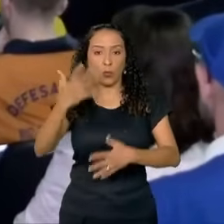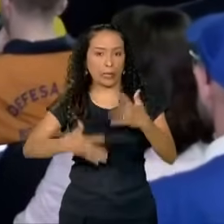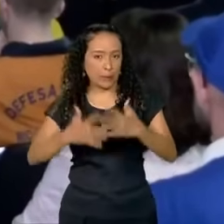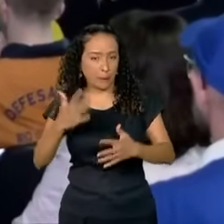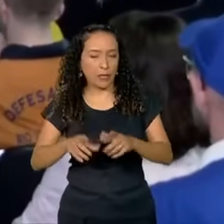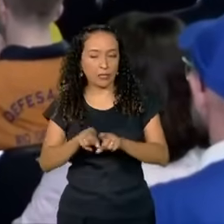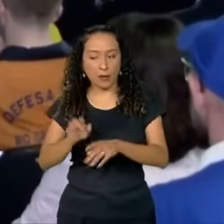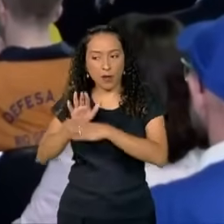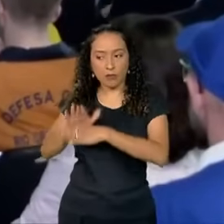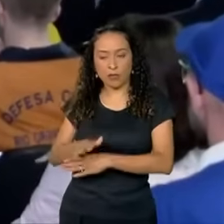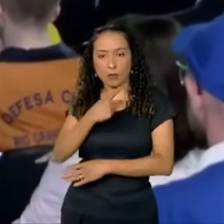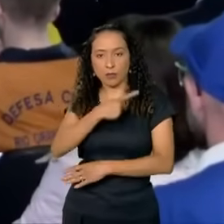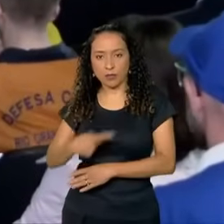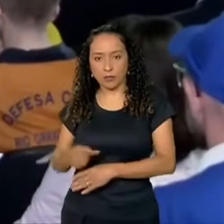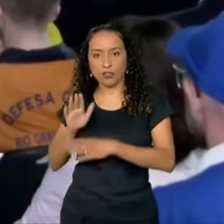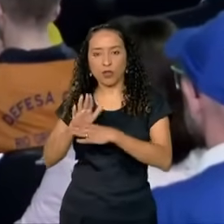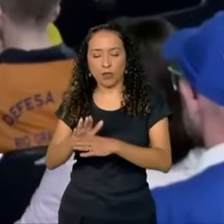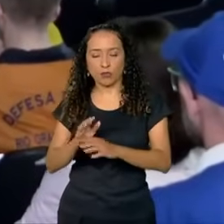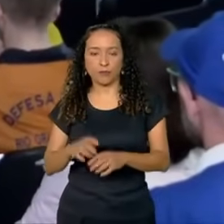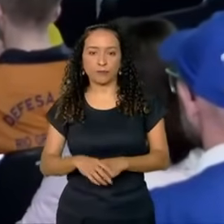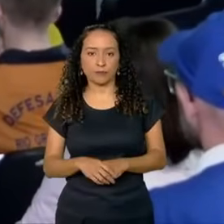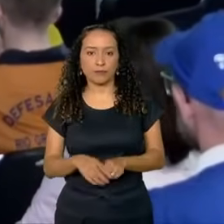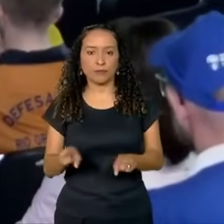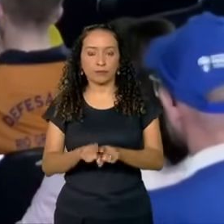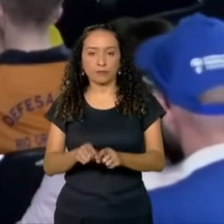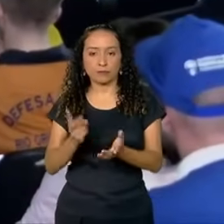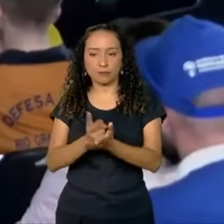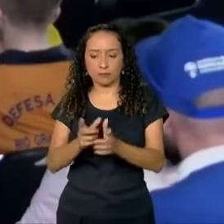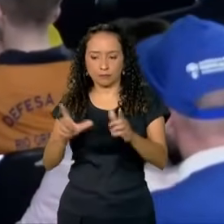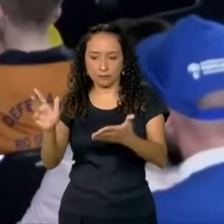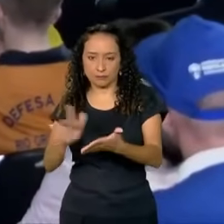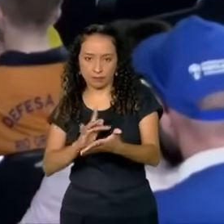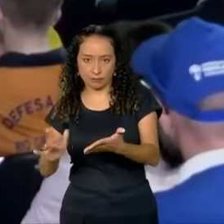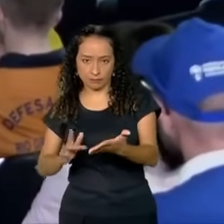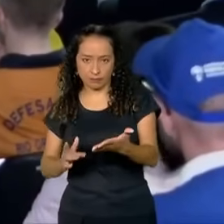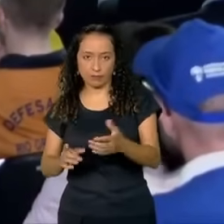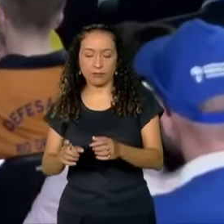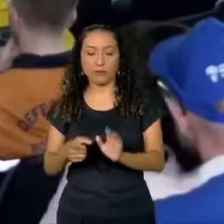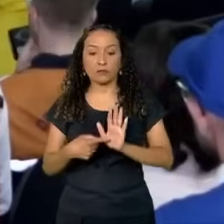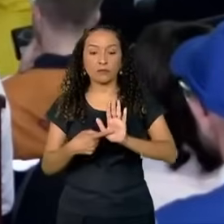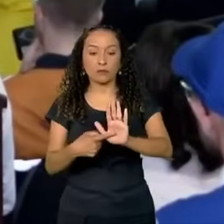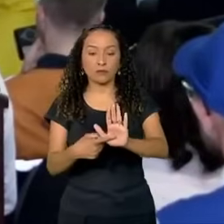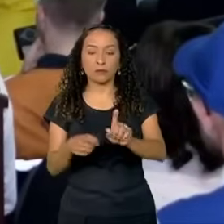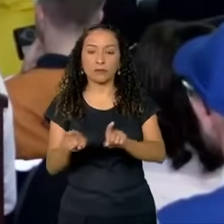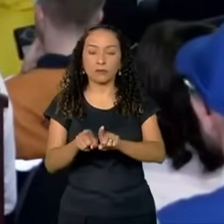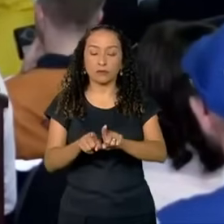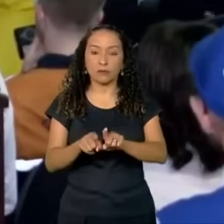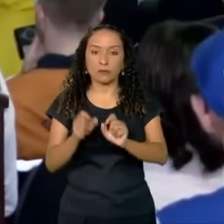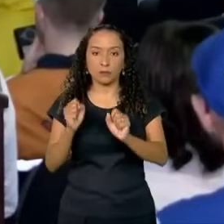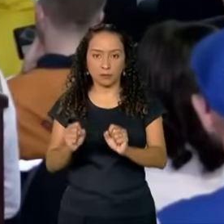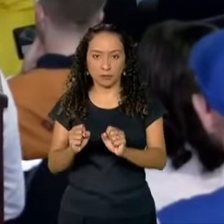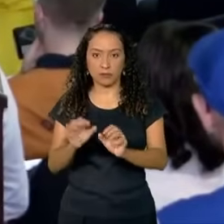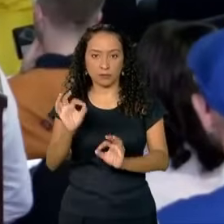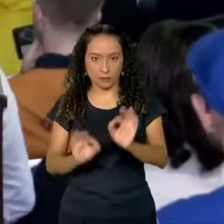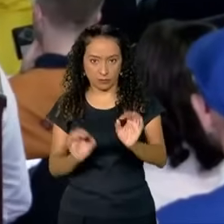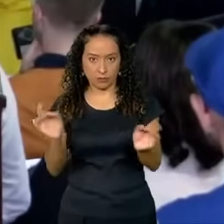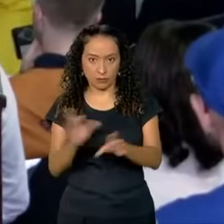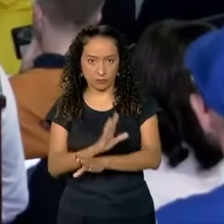o presidente a enxergar a partir do meu tablet a mesma apresentação. Até colocarem aqui, me deram o sinal que está em